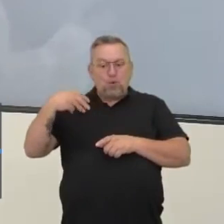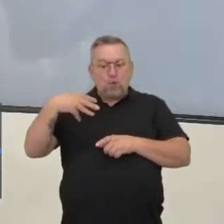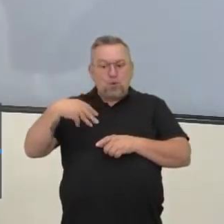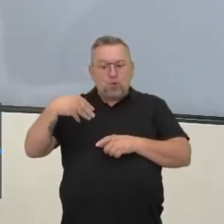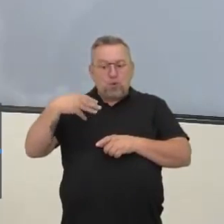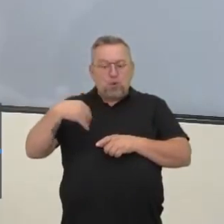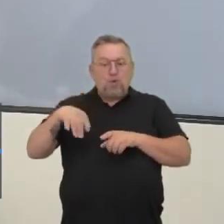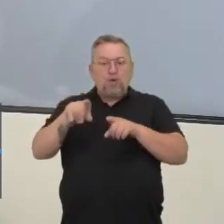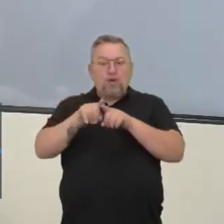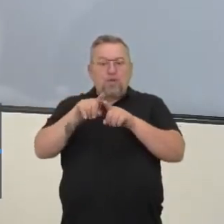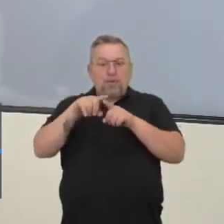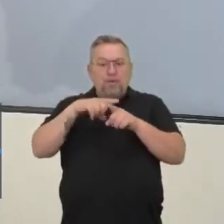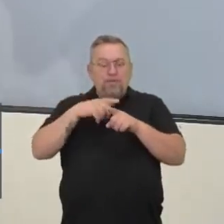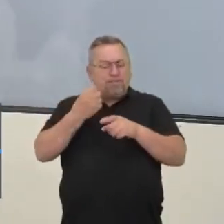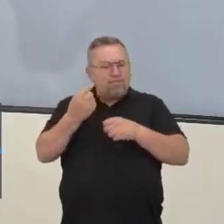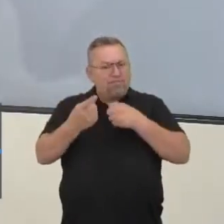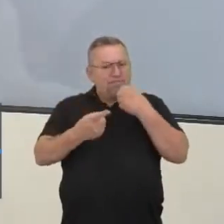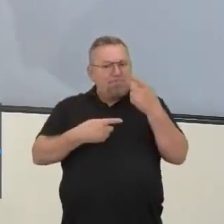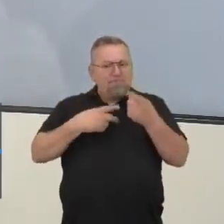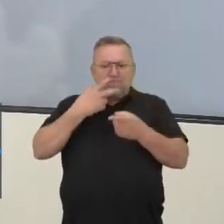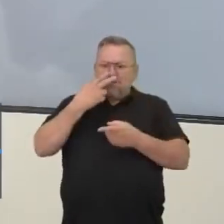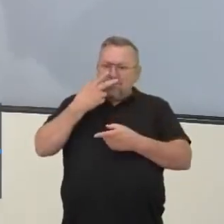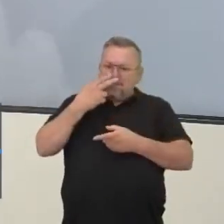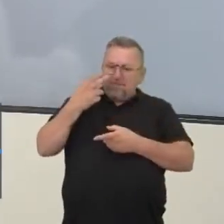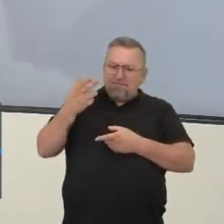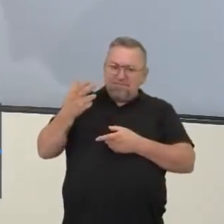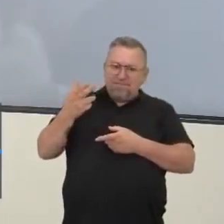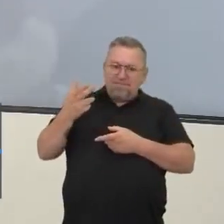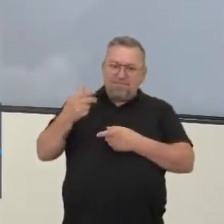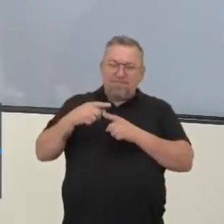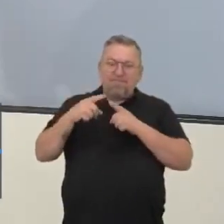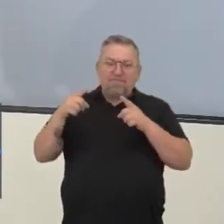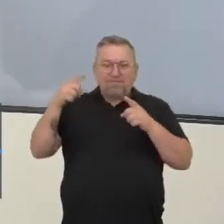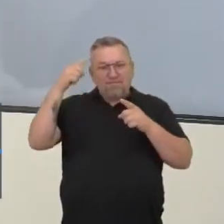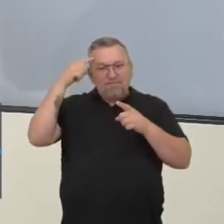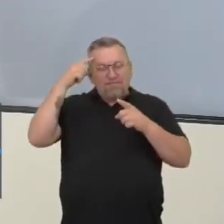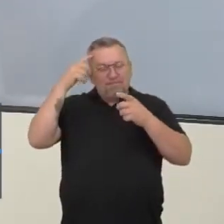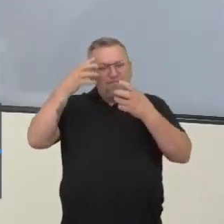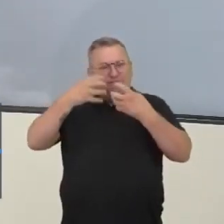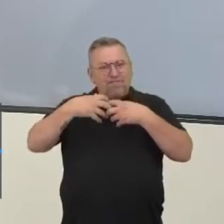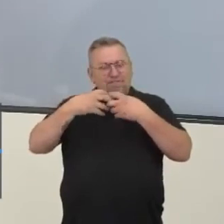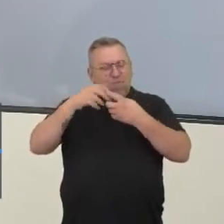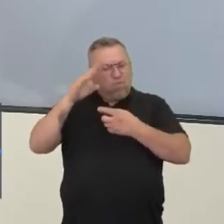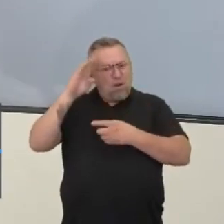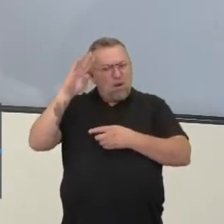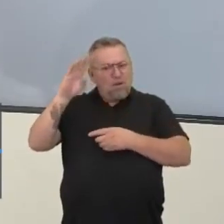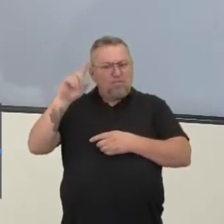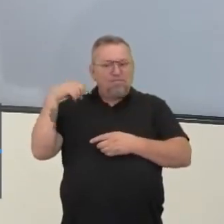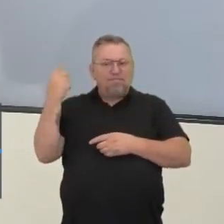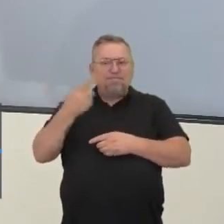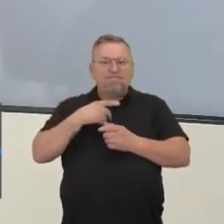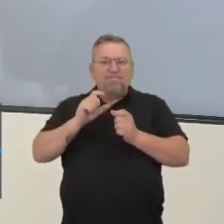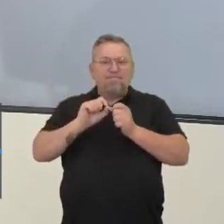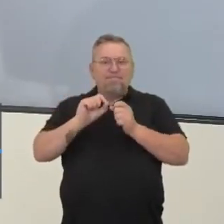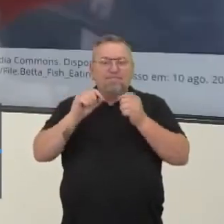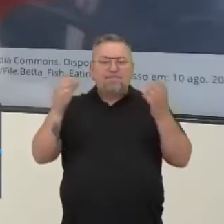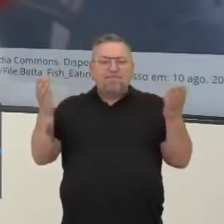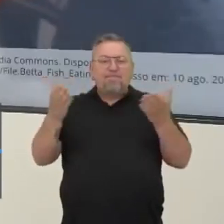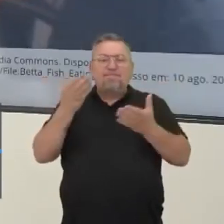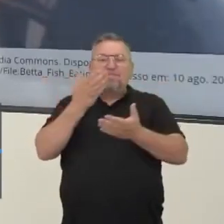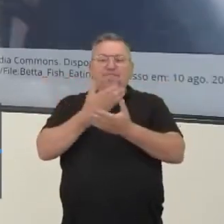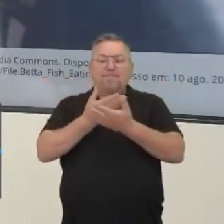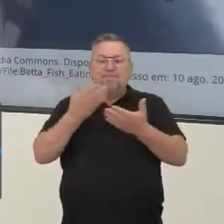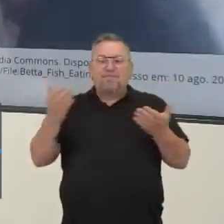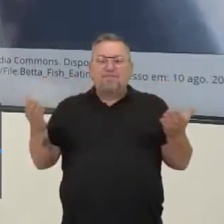então, será que existe alguma semelhança aí? Essa é a reflexão principal que a gente vai fazer nesta aula de